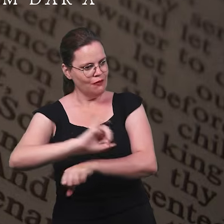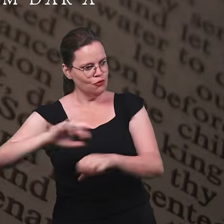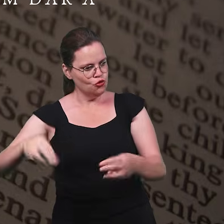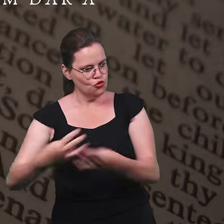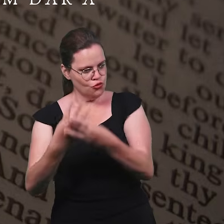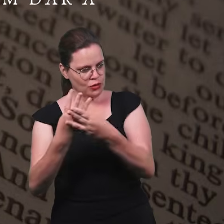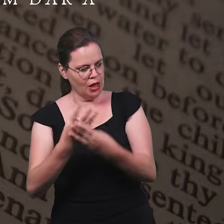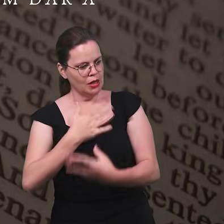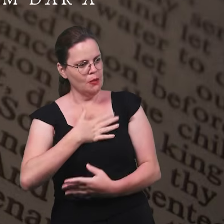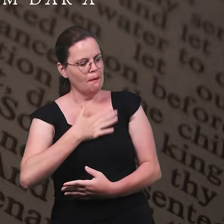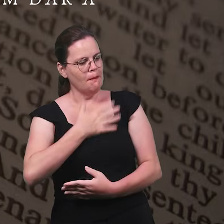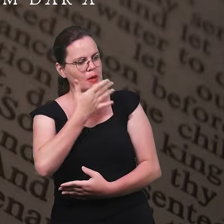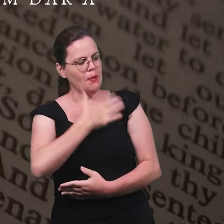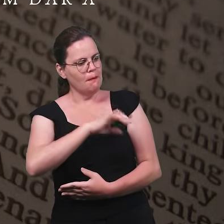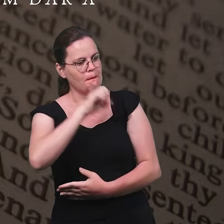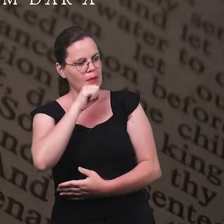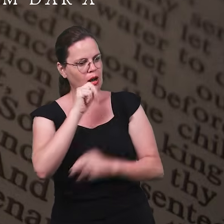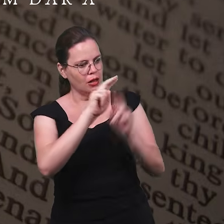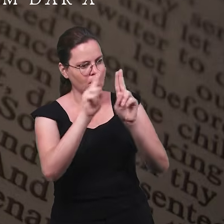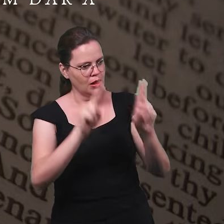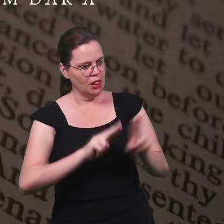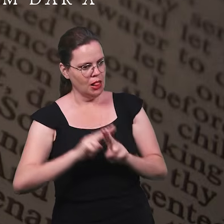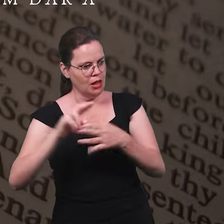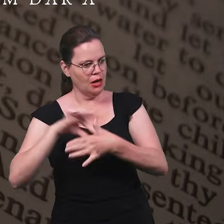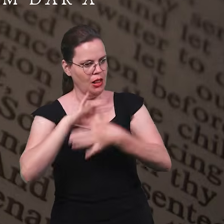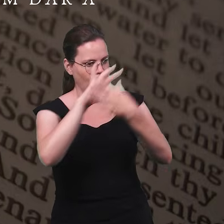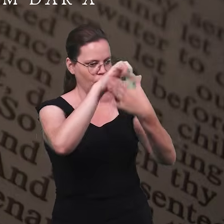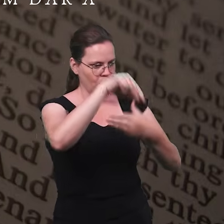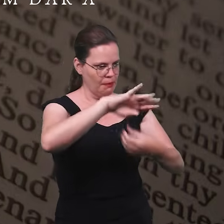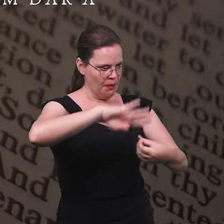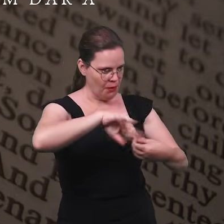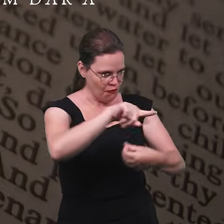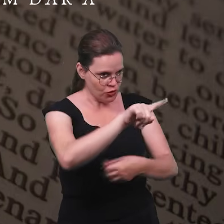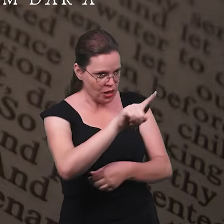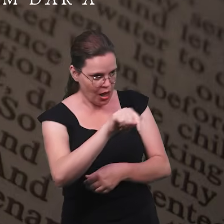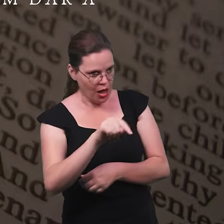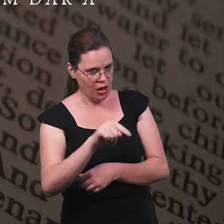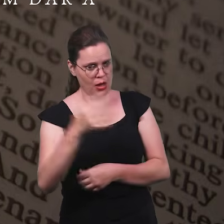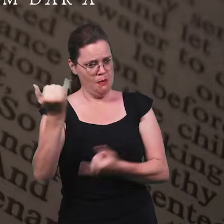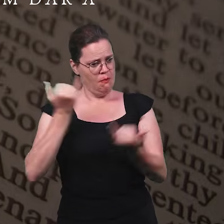pai, trouxe de Judá? Tenho ouvido dizer a teu